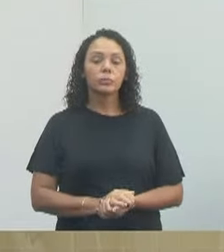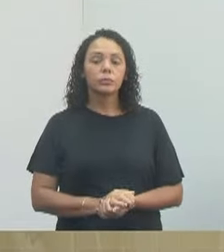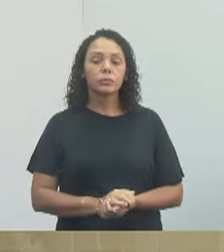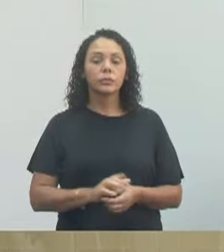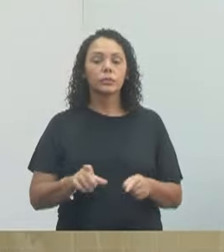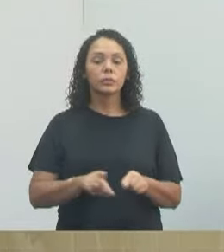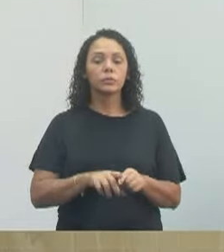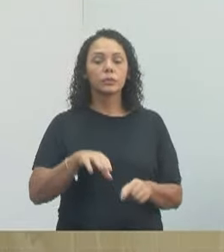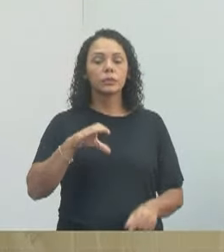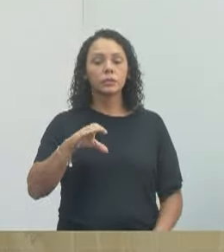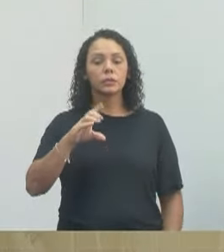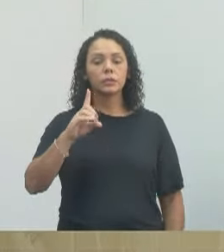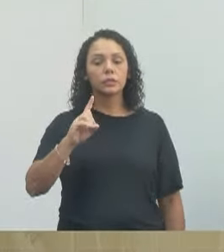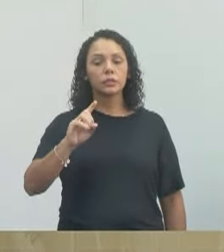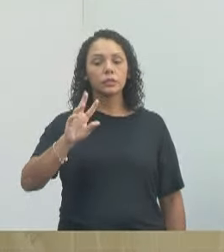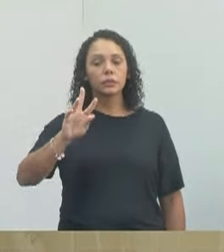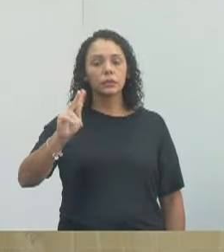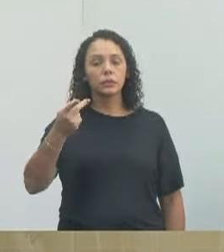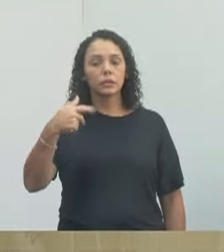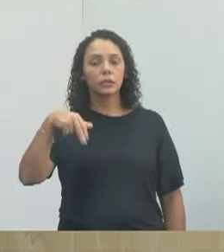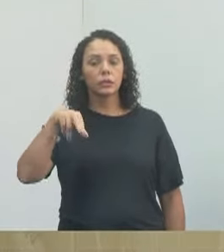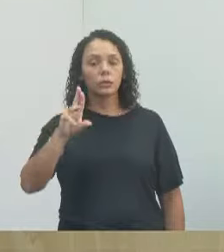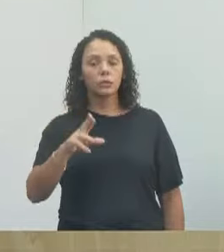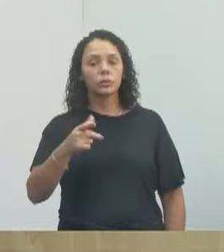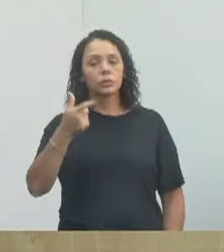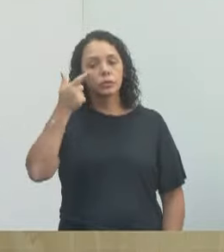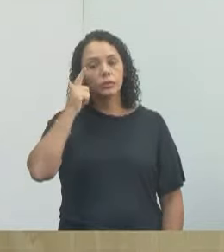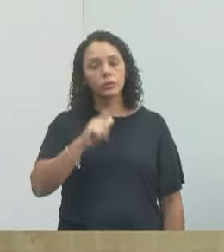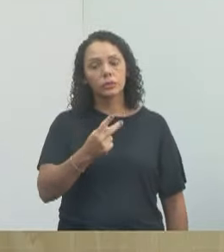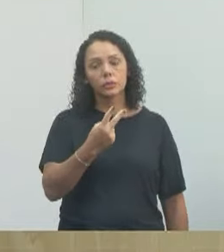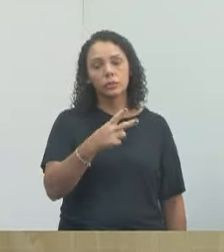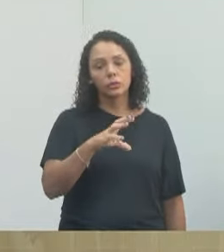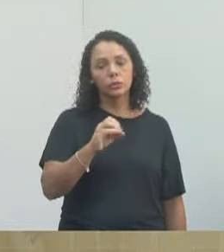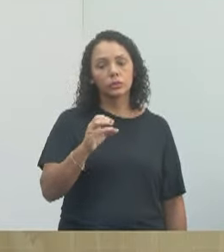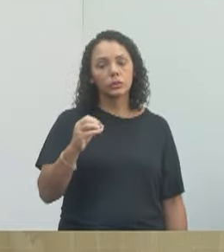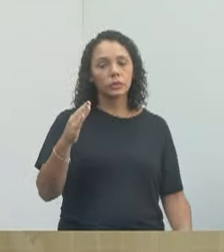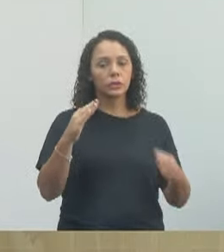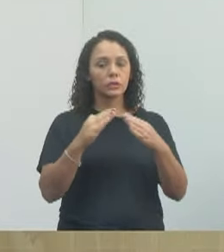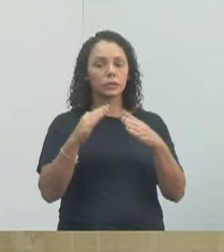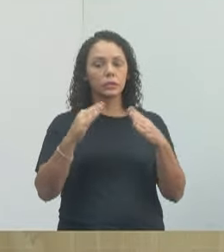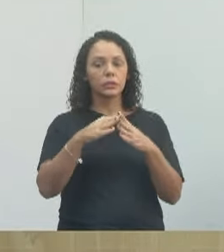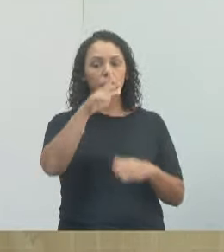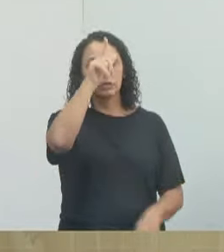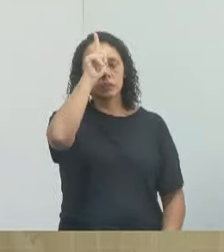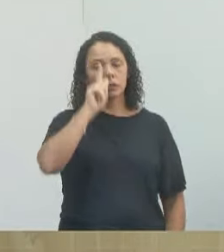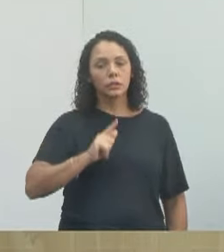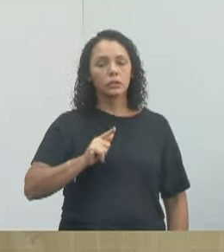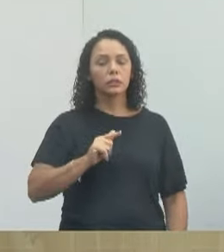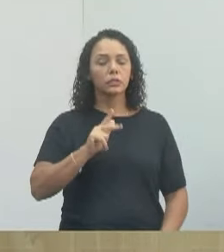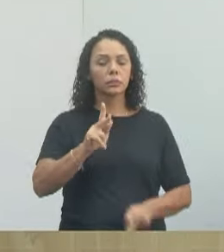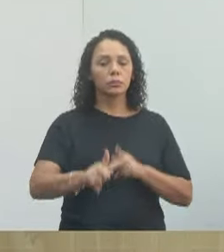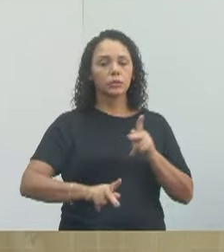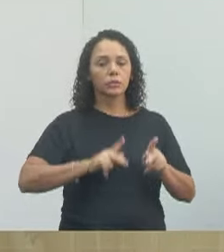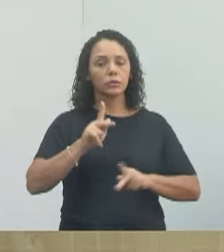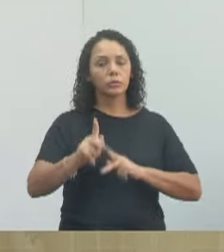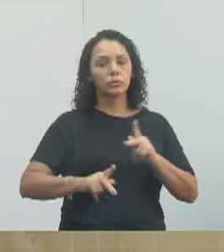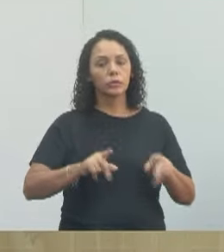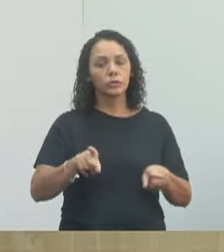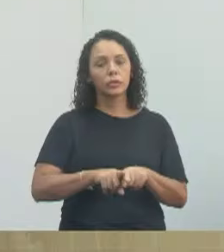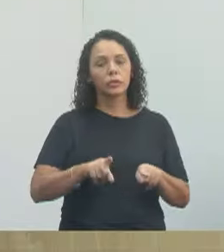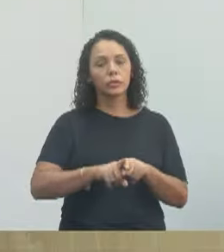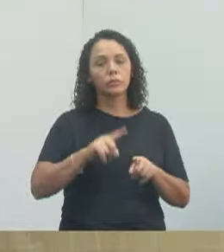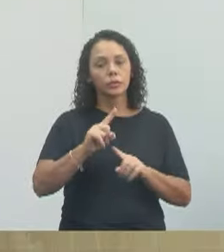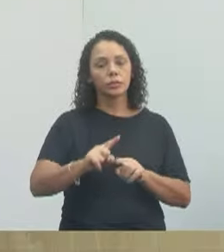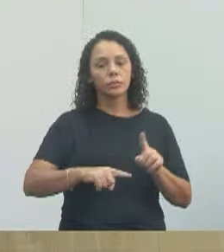CDHU que resultou na conquista de 200 unidades habitacionais populares e outras outras 28